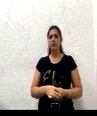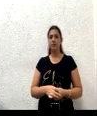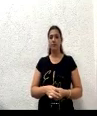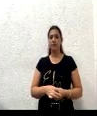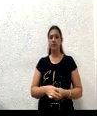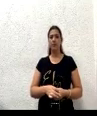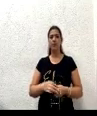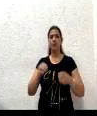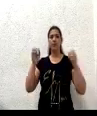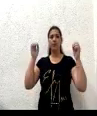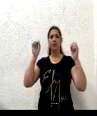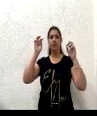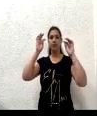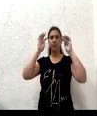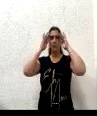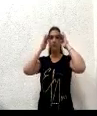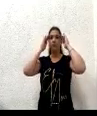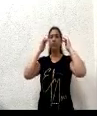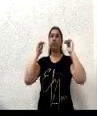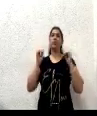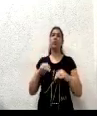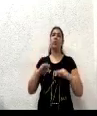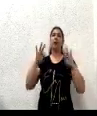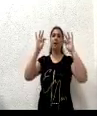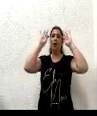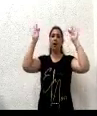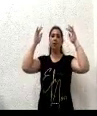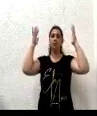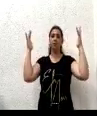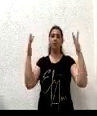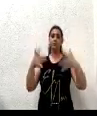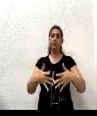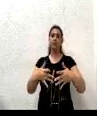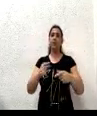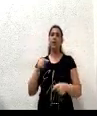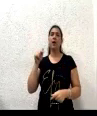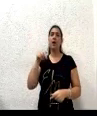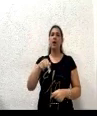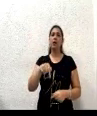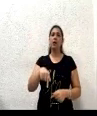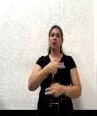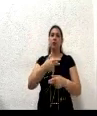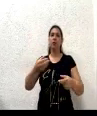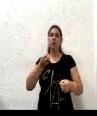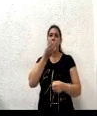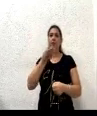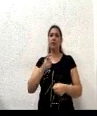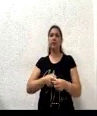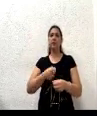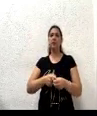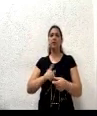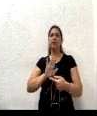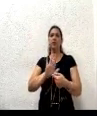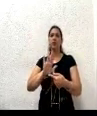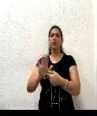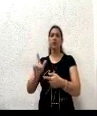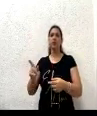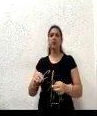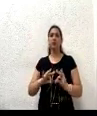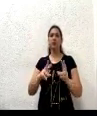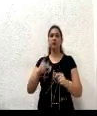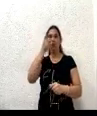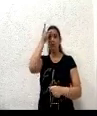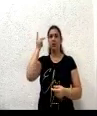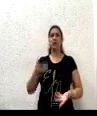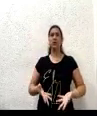turístico, né? Tudo que a cidade tem de bom para mostrar. E é interessante para a garotada que vem vindo aí, para